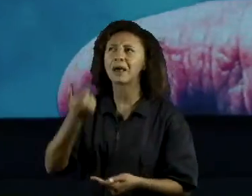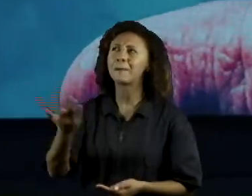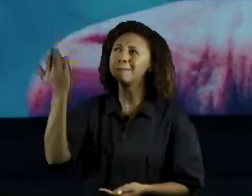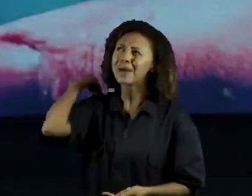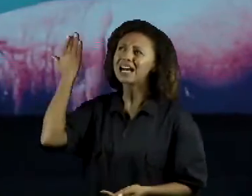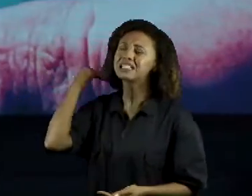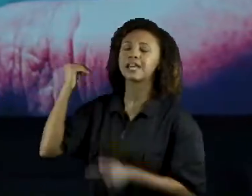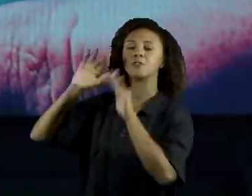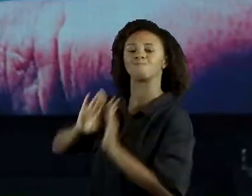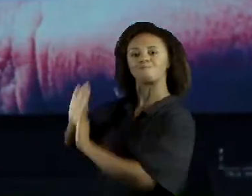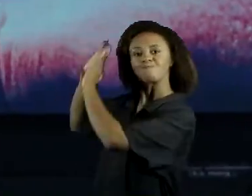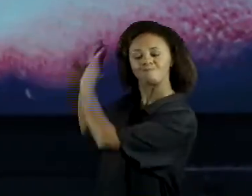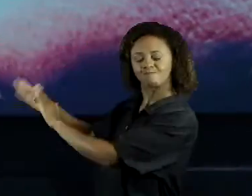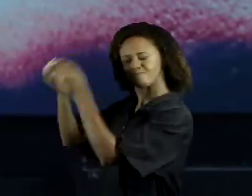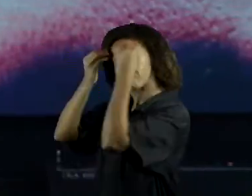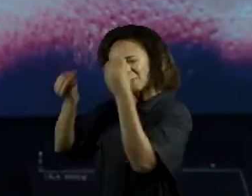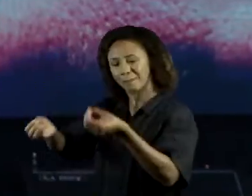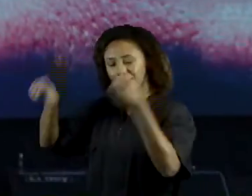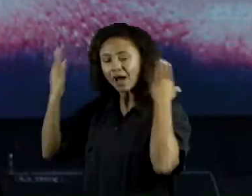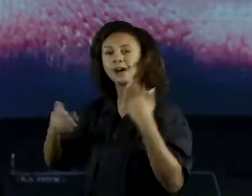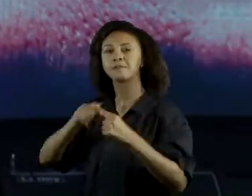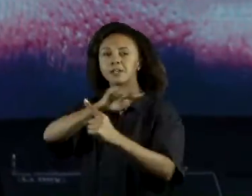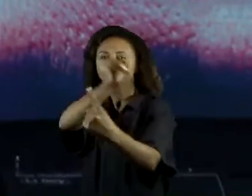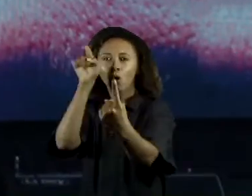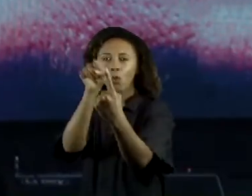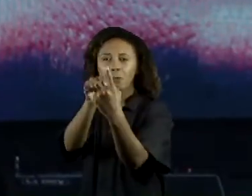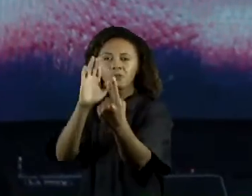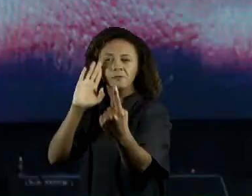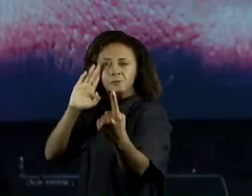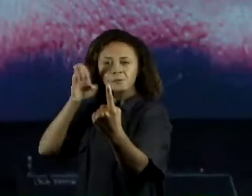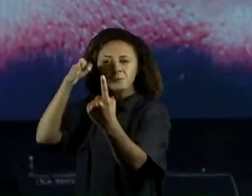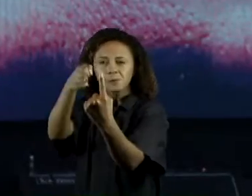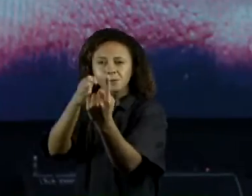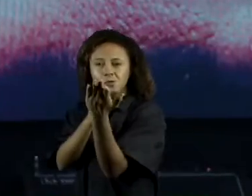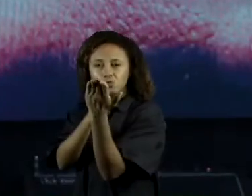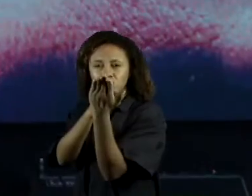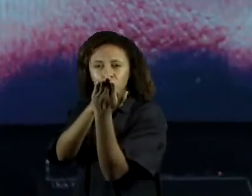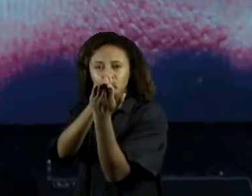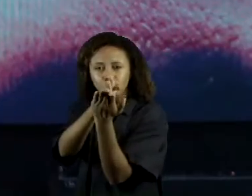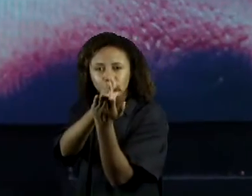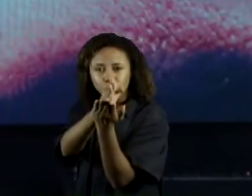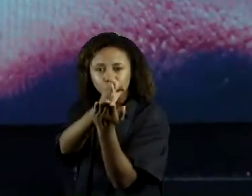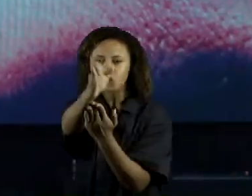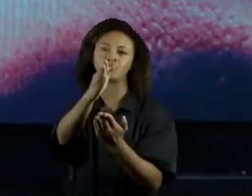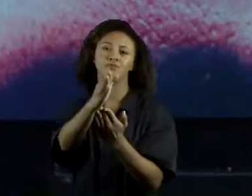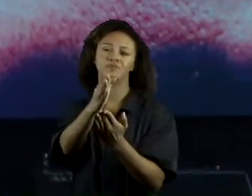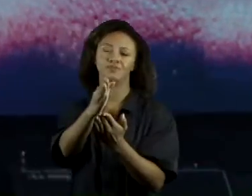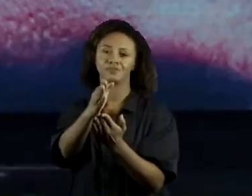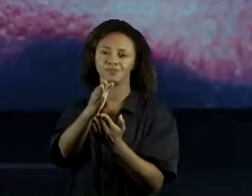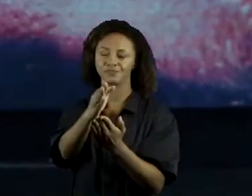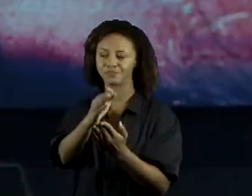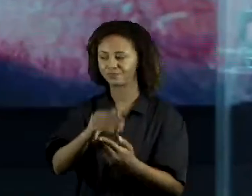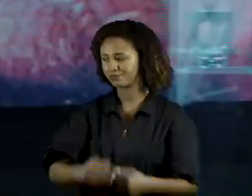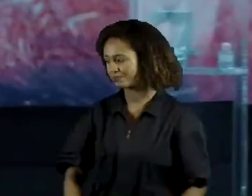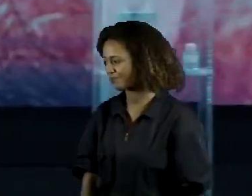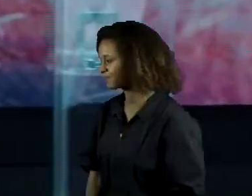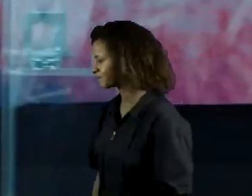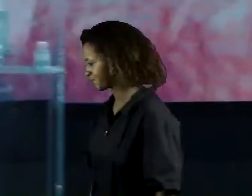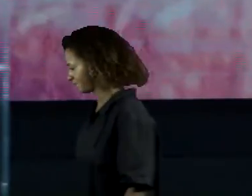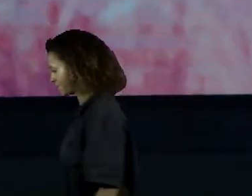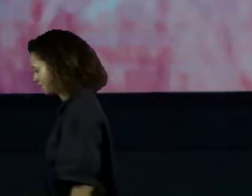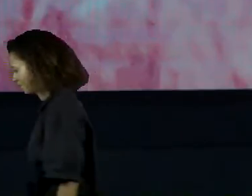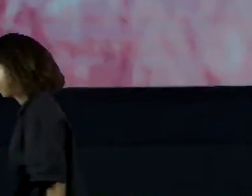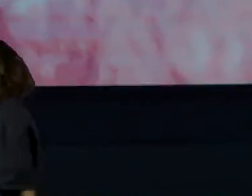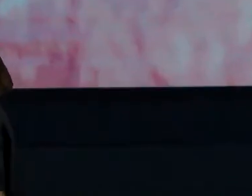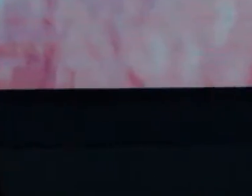prossigo para o alvo, pelo prêmio da soberana vocação de Deus em Cristo Jesus. Mas quando ele chega no final da